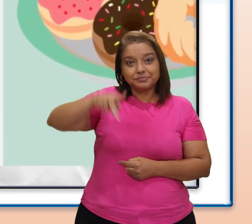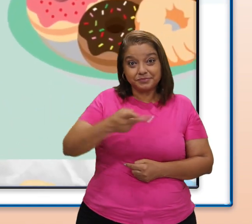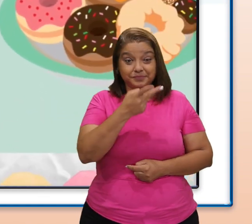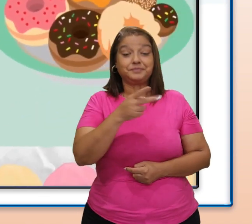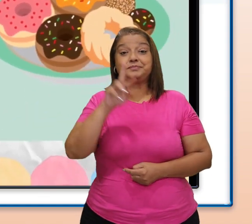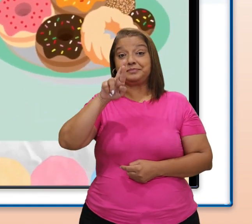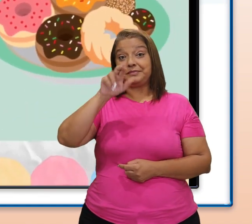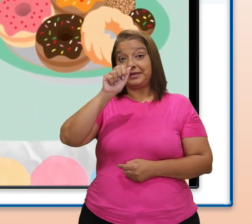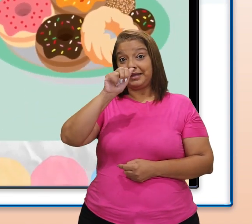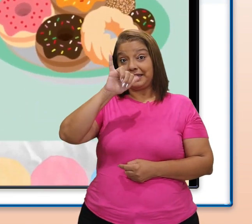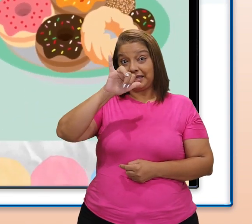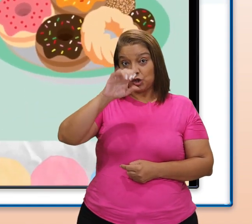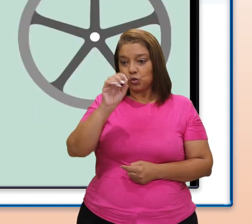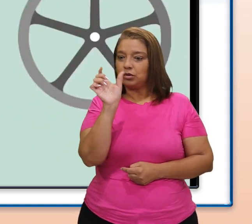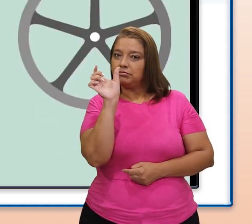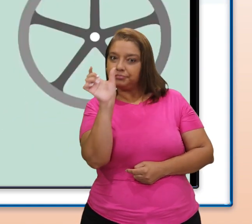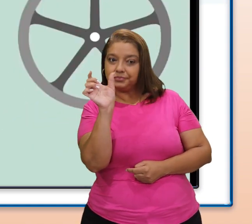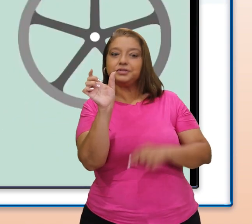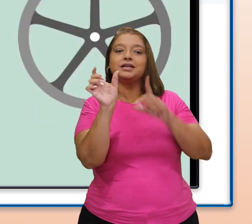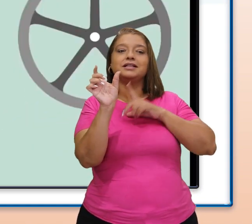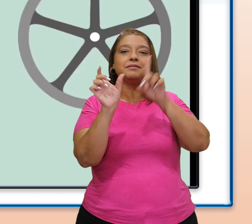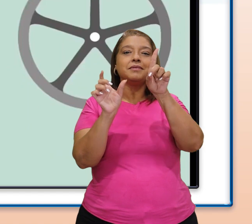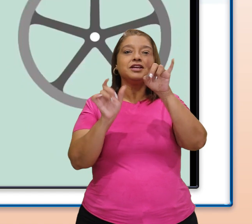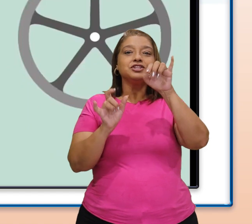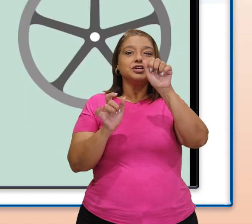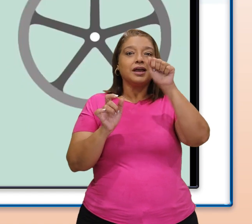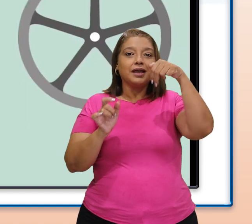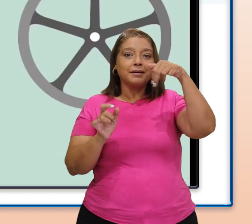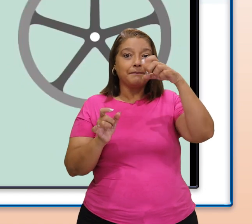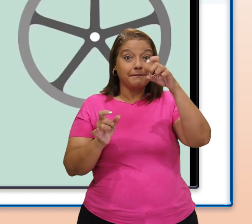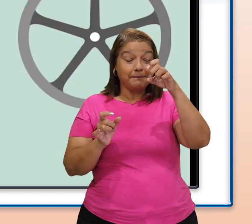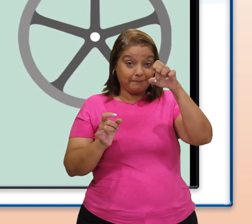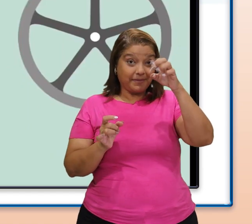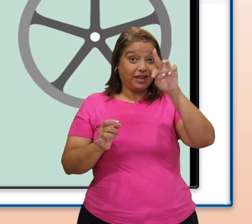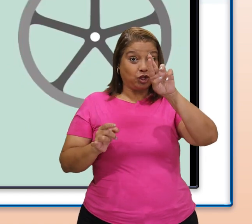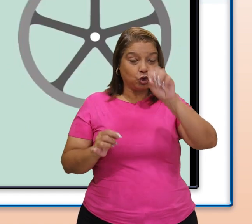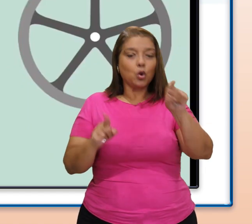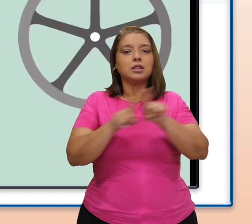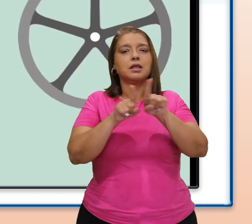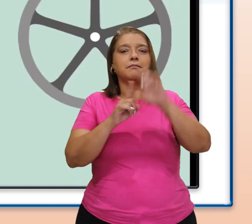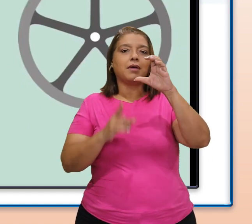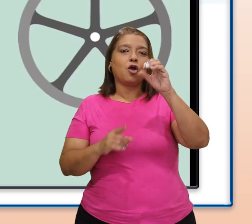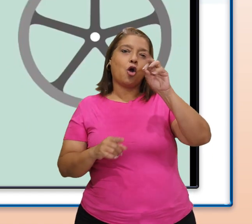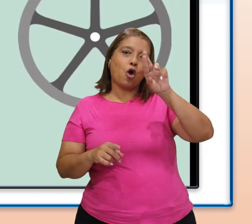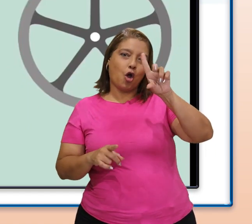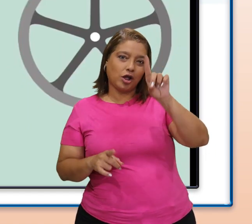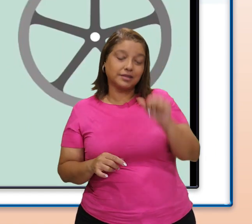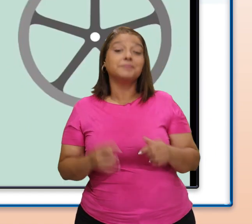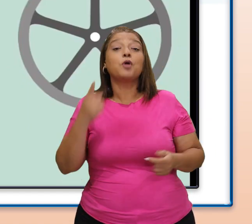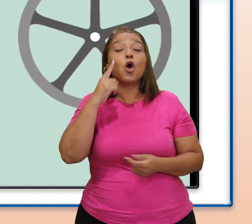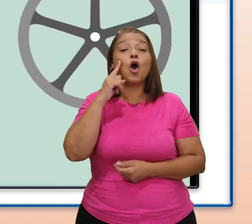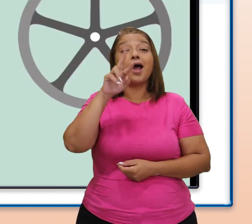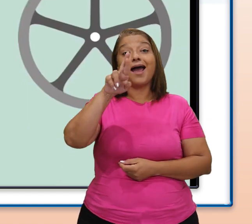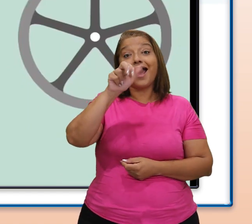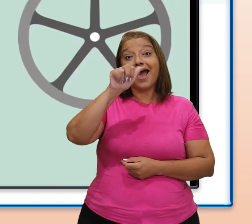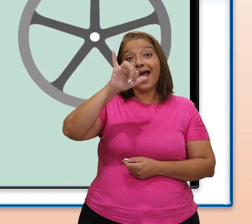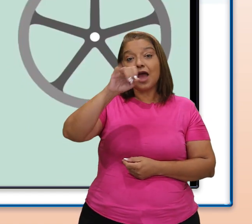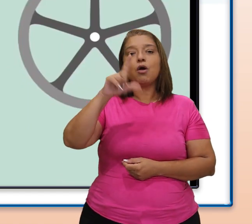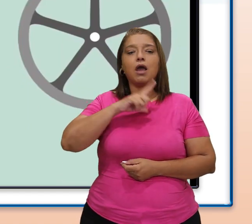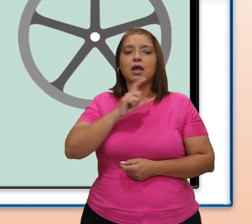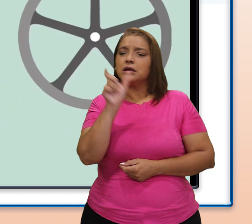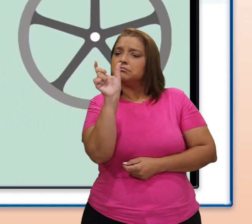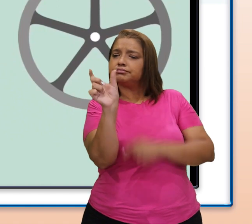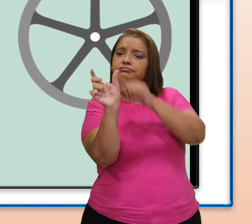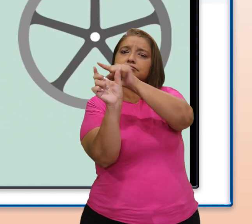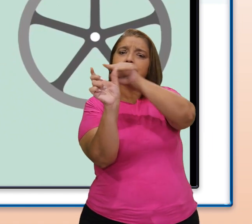são raio, diâmetro e corda. O raio é a distância do centro até um